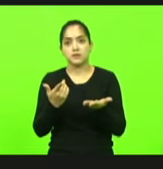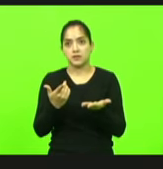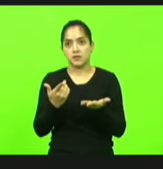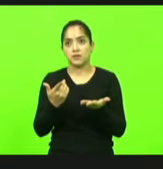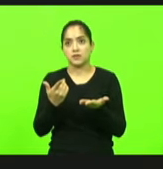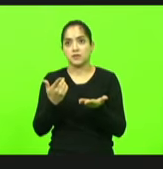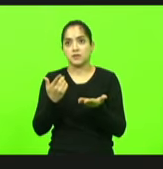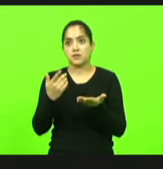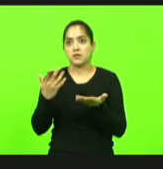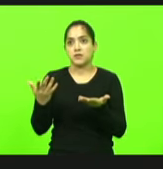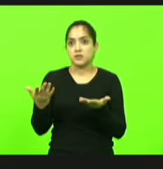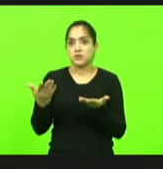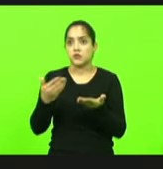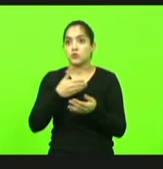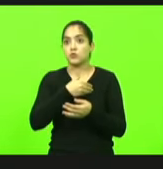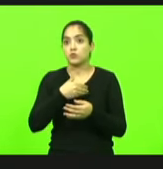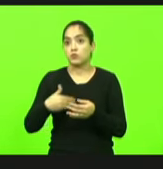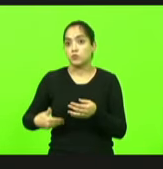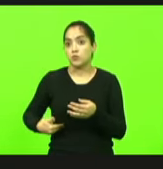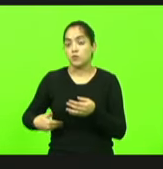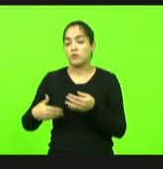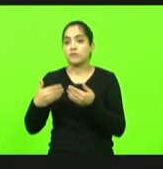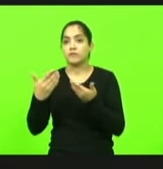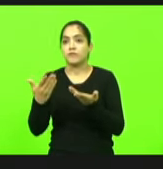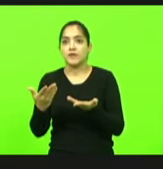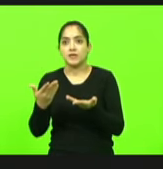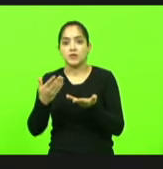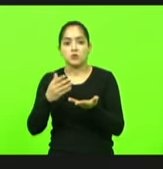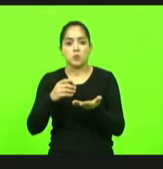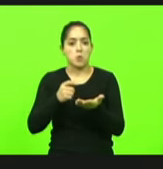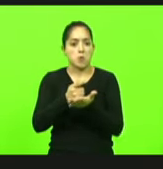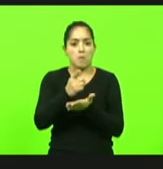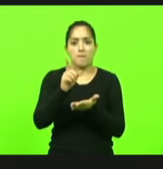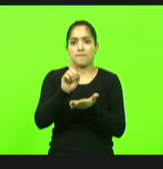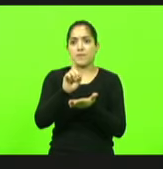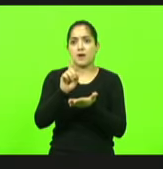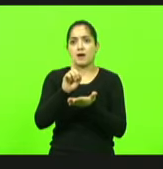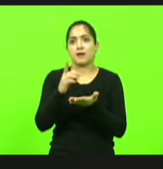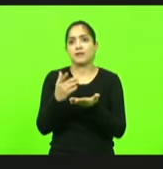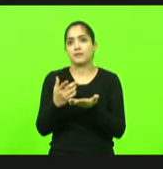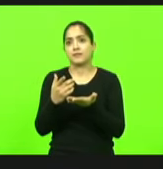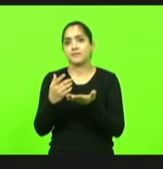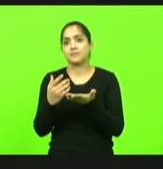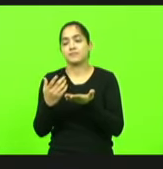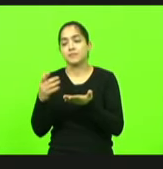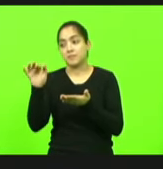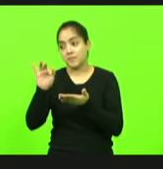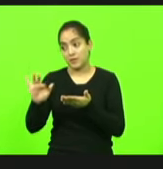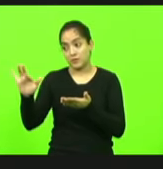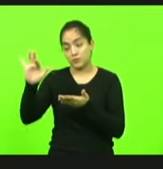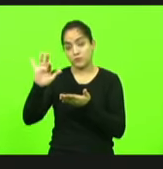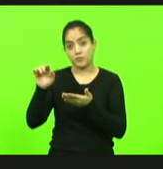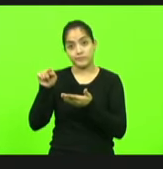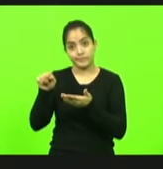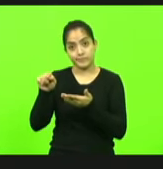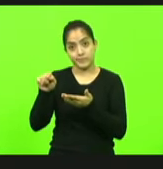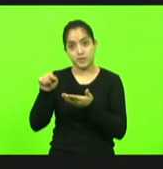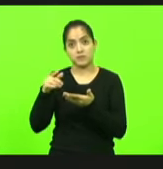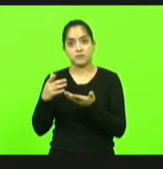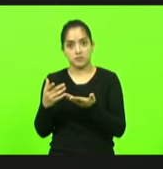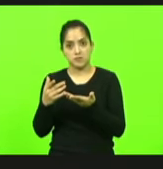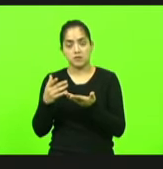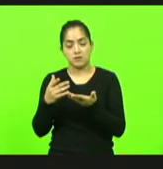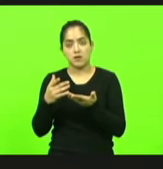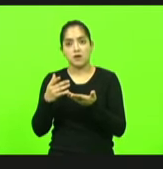governo, que Santa Catarina não paga impostos para o governo federal não fazer obras. Não, o